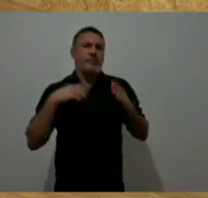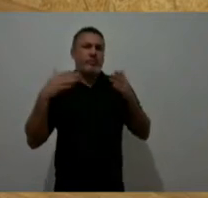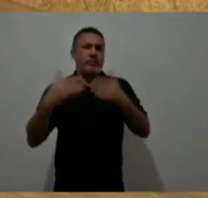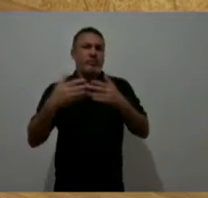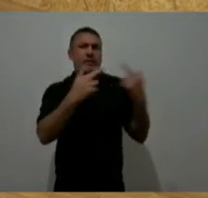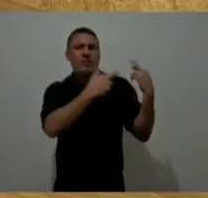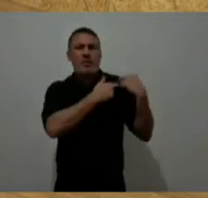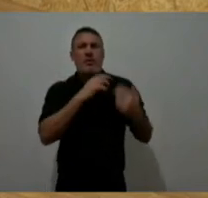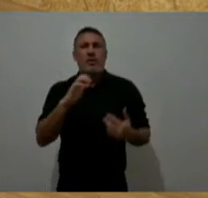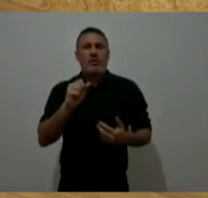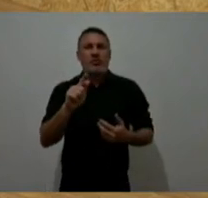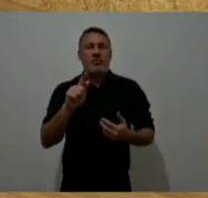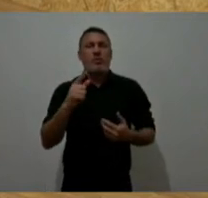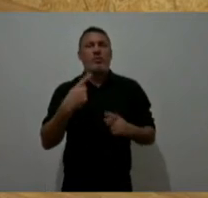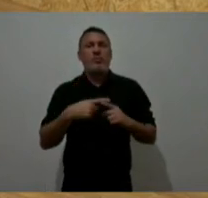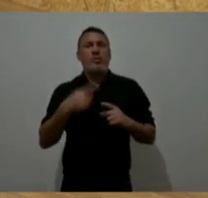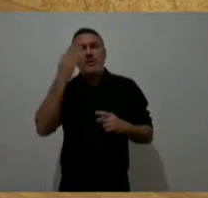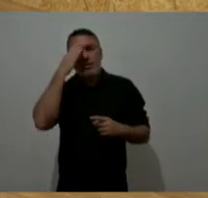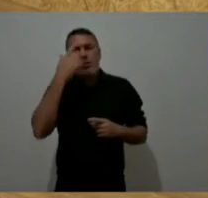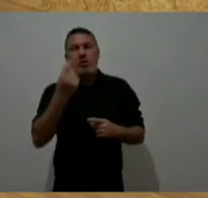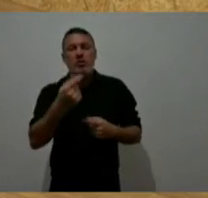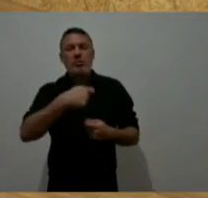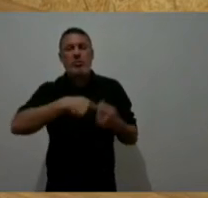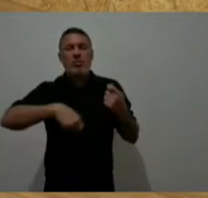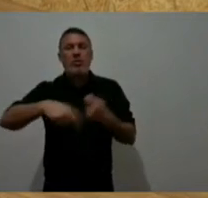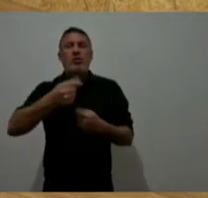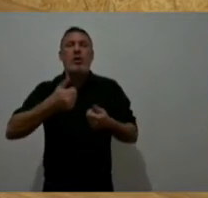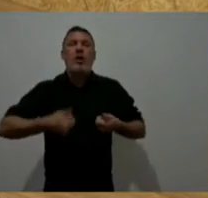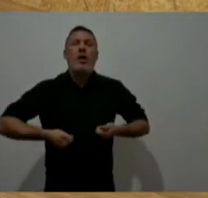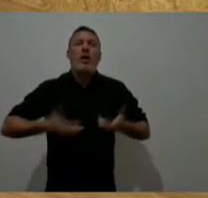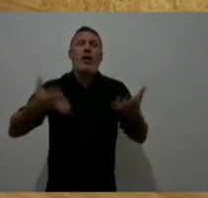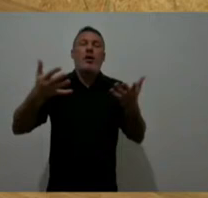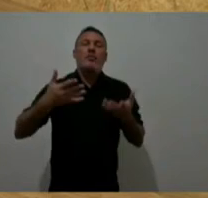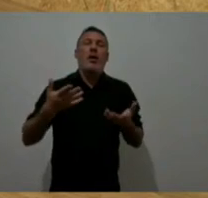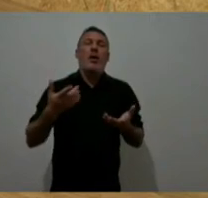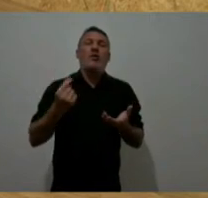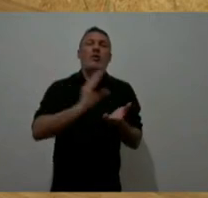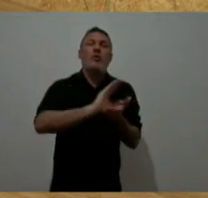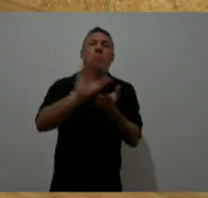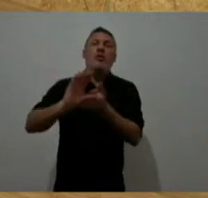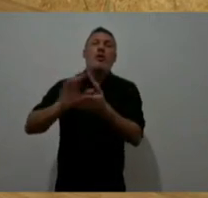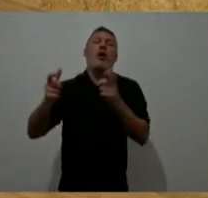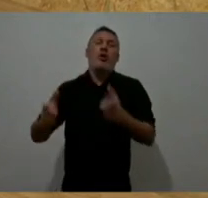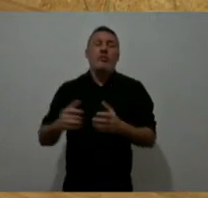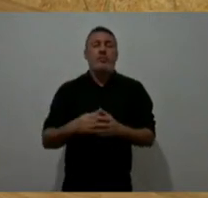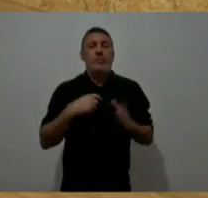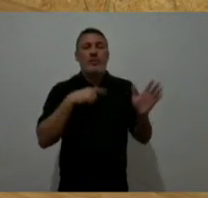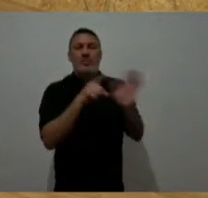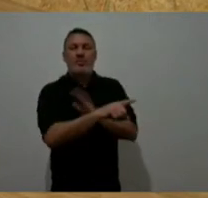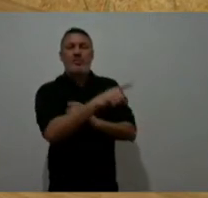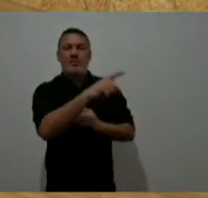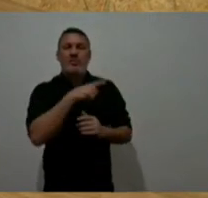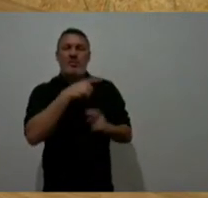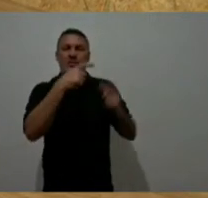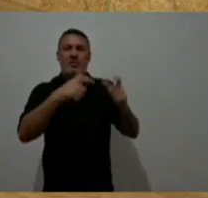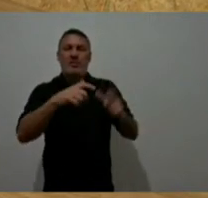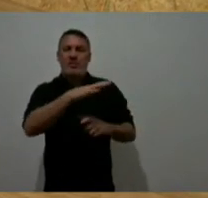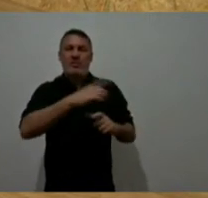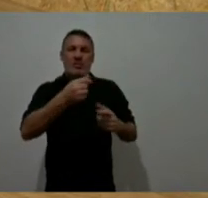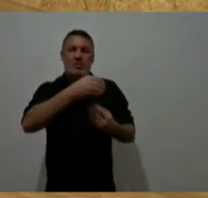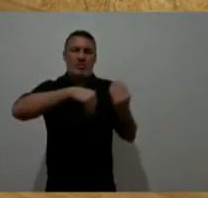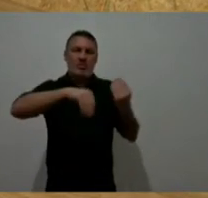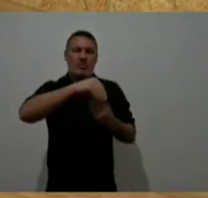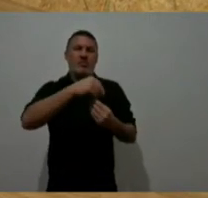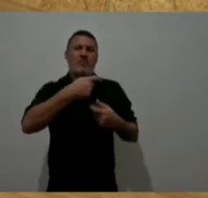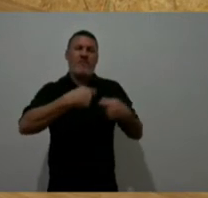onde vai o dinheiro. Queria que você comentasse sobre o papel do setor financeiro aqui no Brasil em